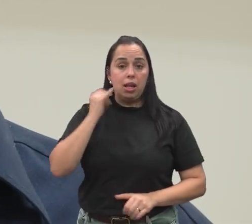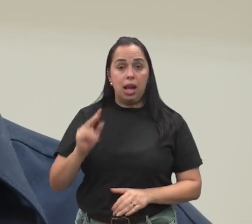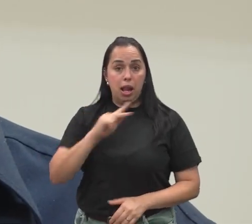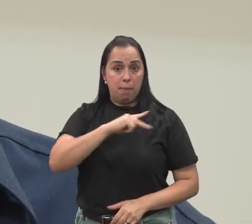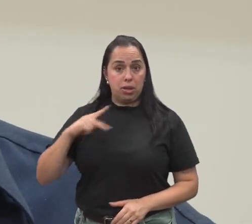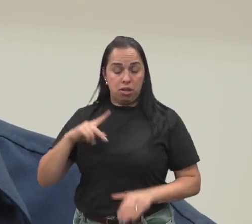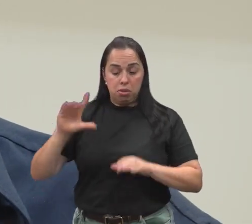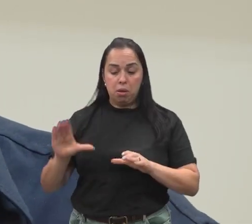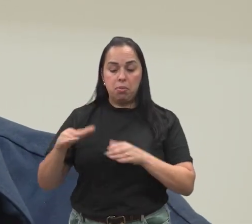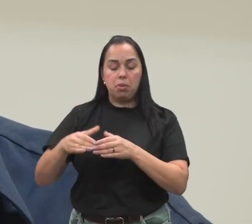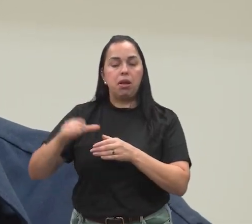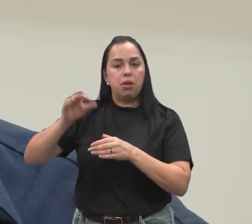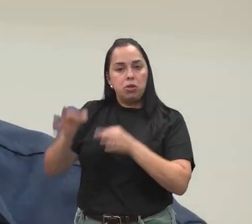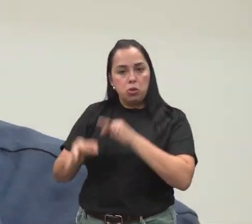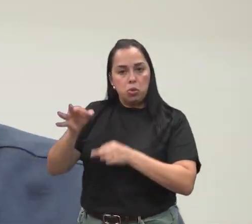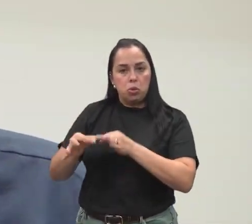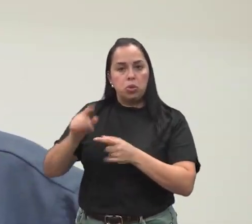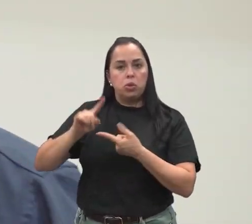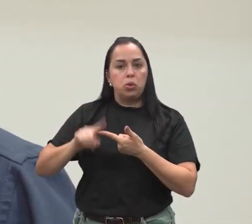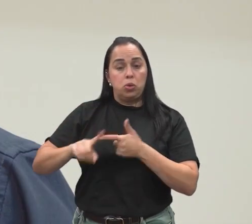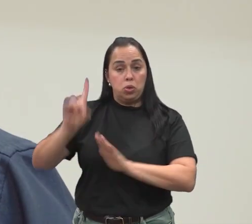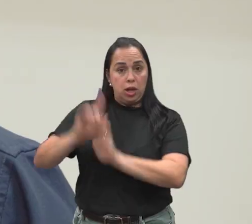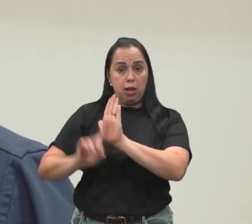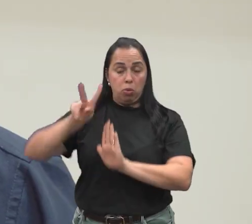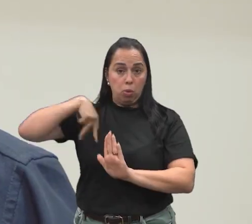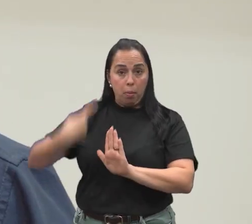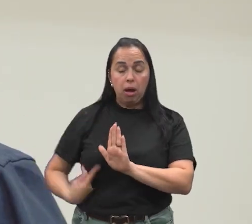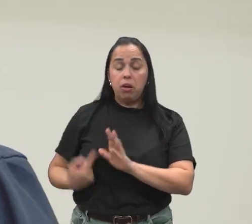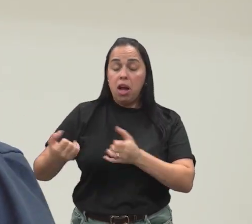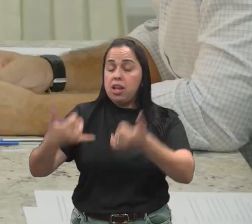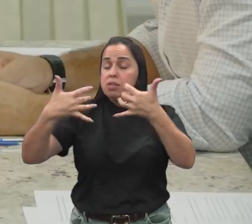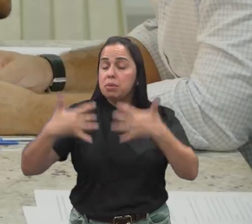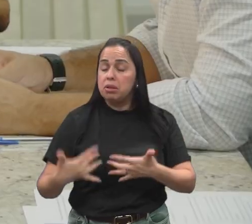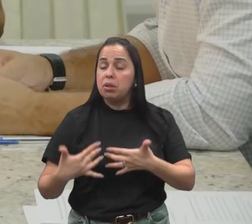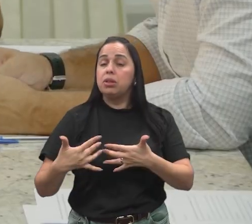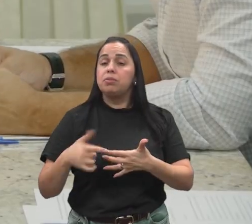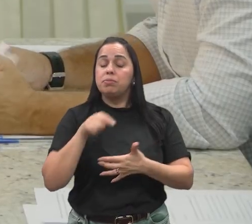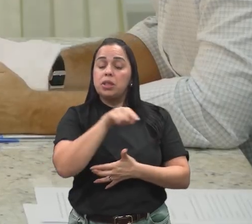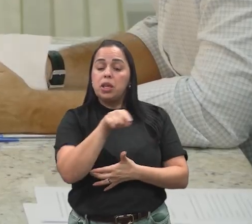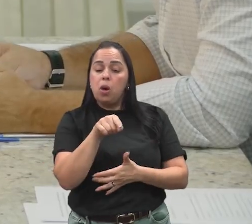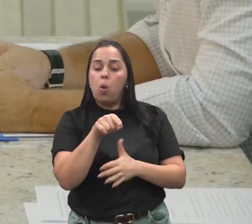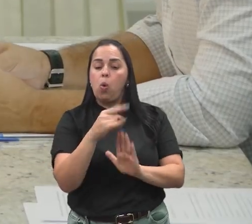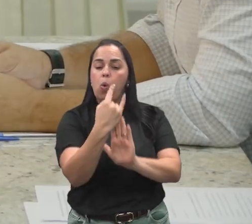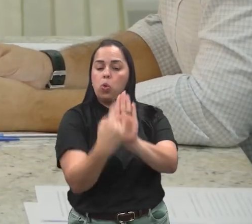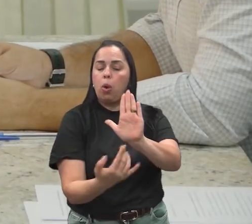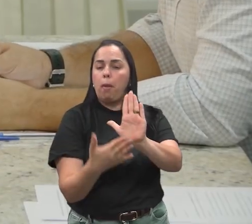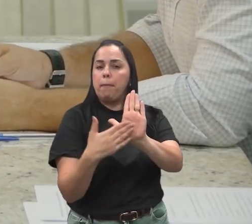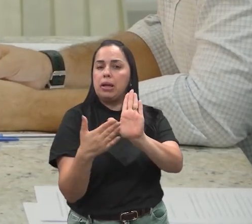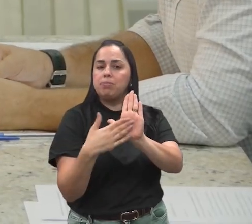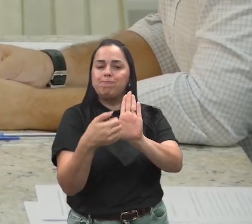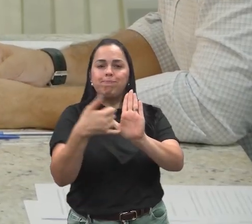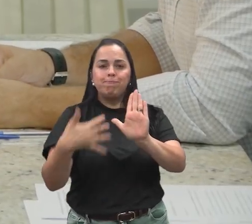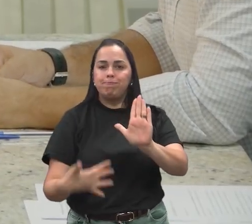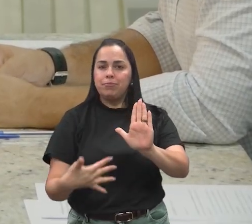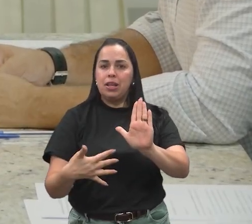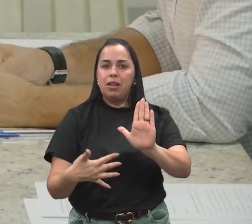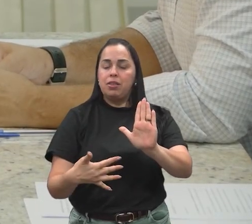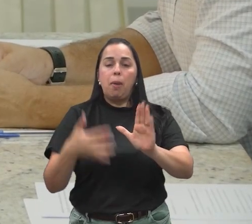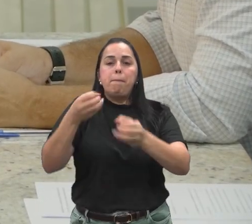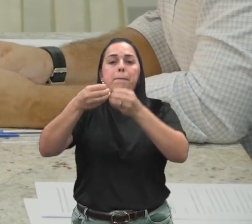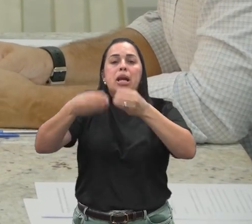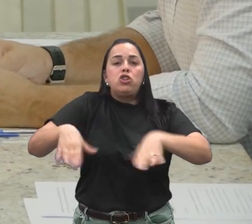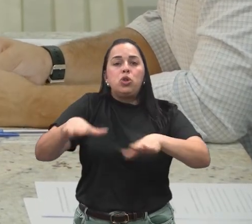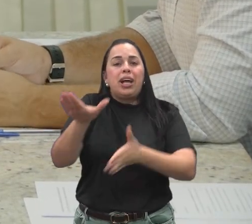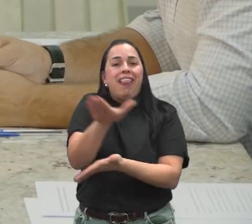Zé Luiz, presidente da Comissão de Justiça, Redação e Direitos Humanos, destacou que as observações feitas pelo TCE